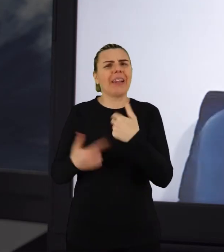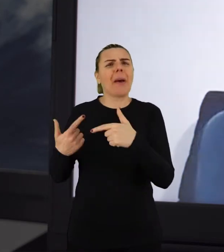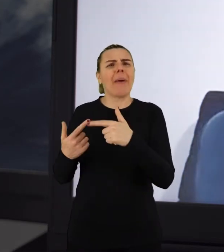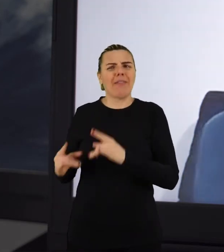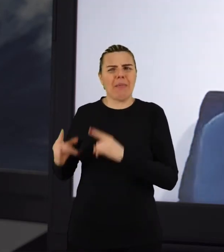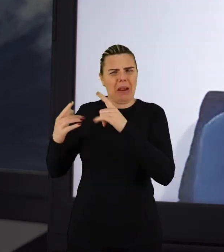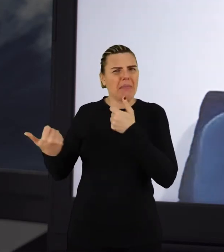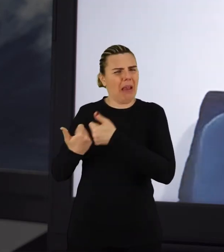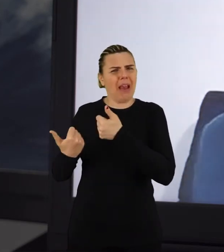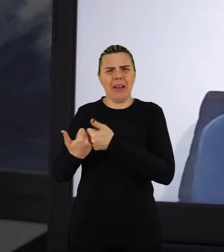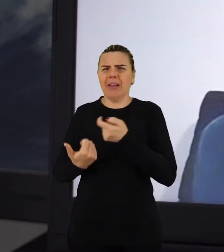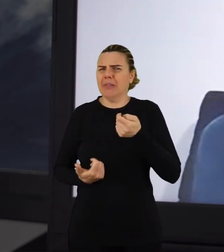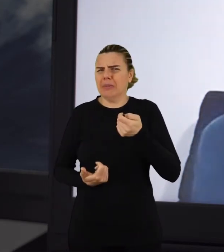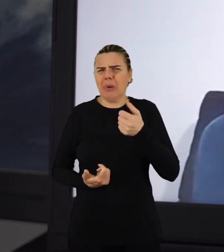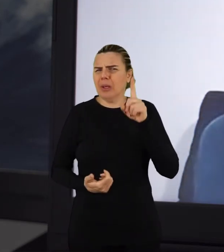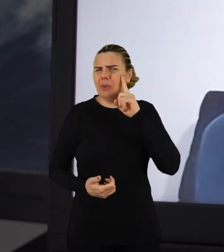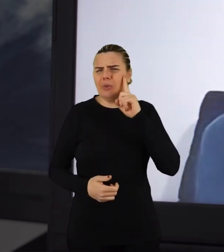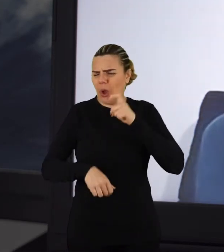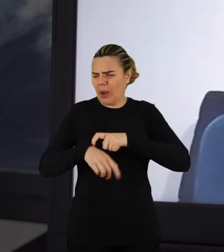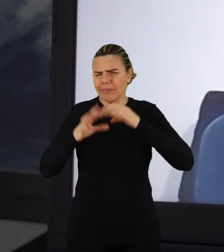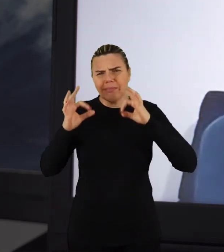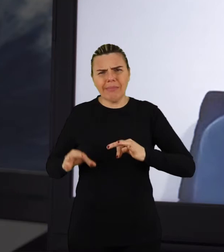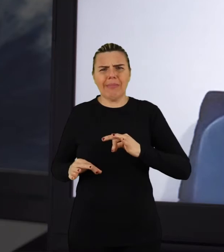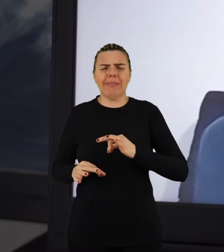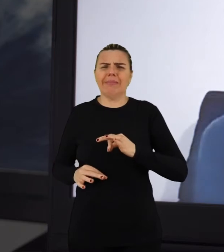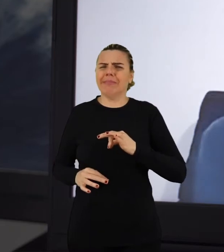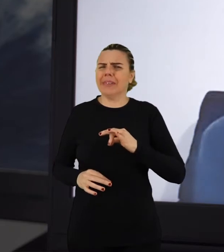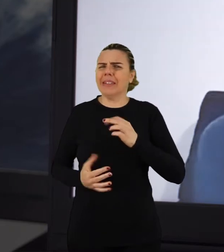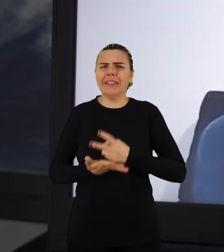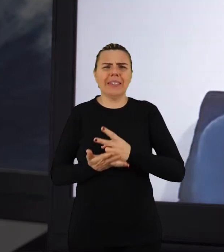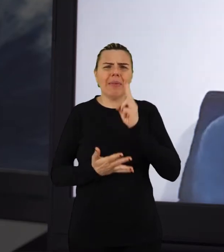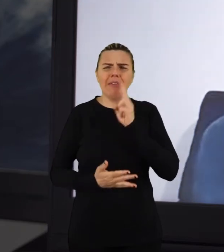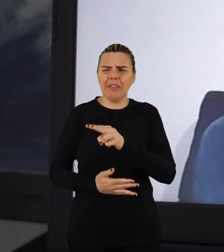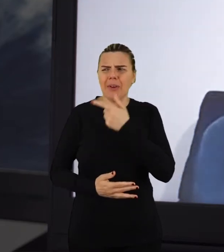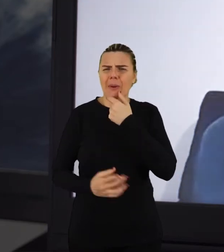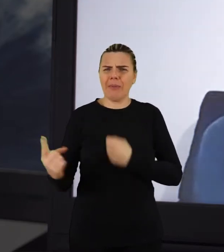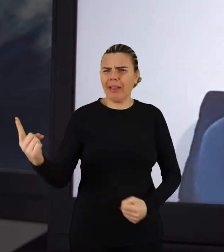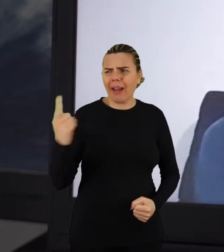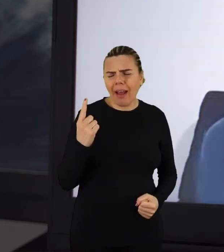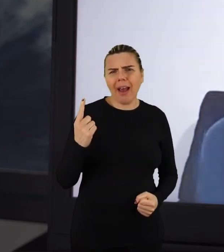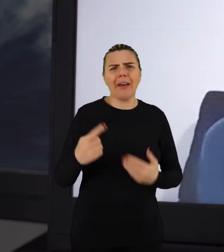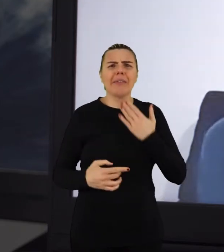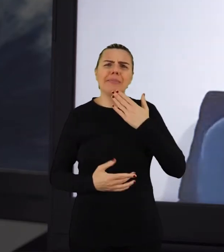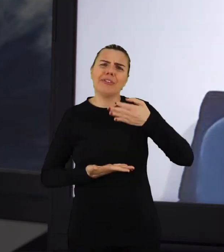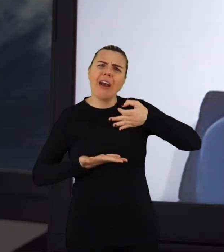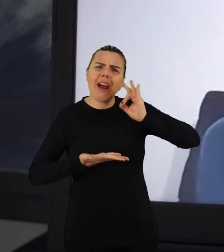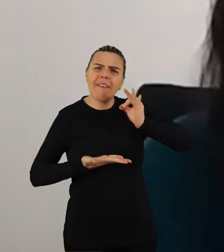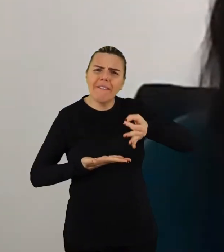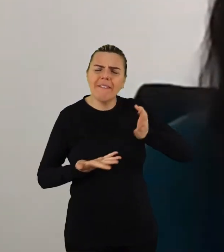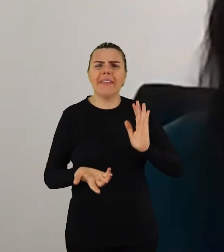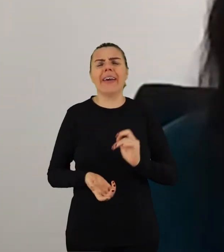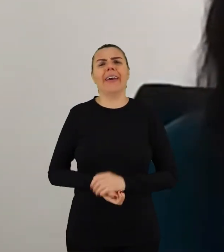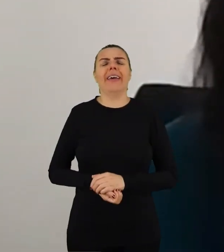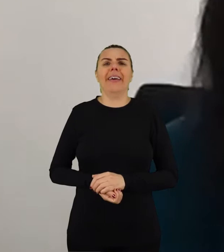E quase todo dia, no mesmo horário, eu via que ele entrava, pedia o café